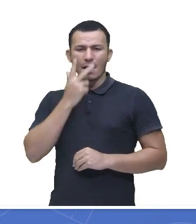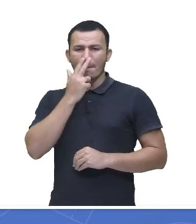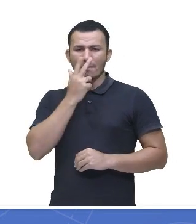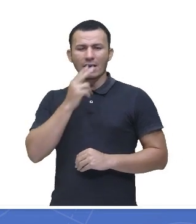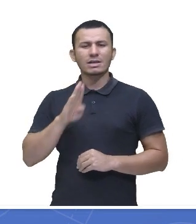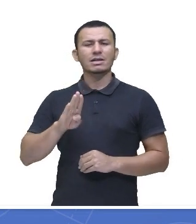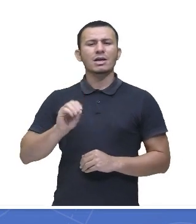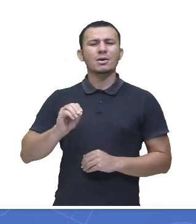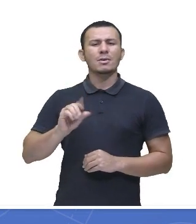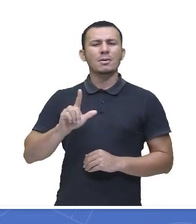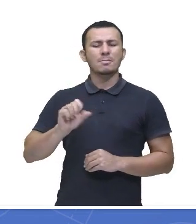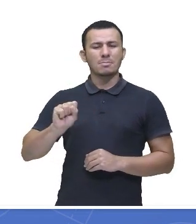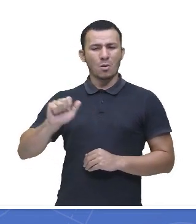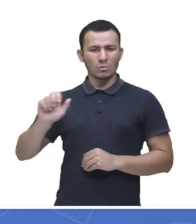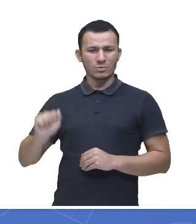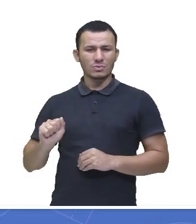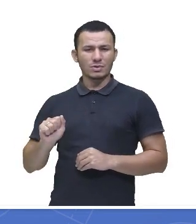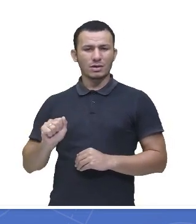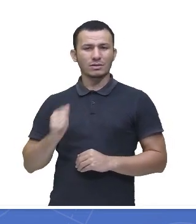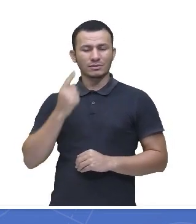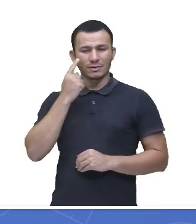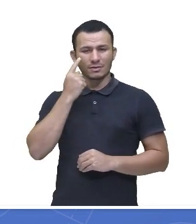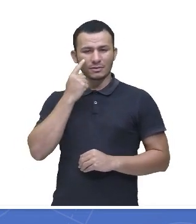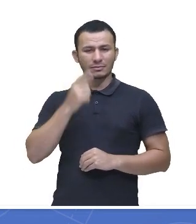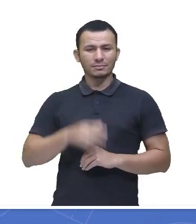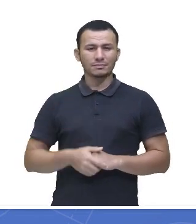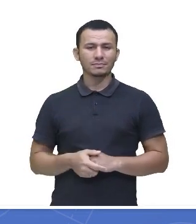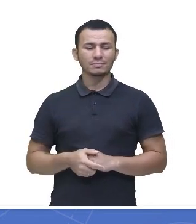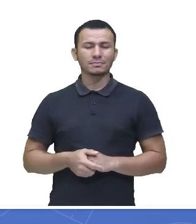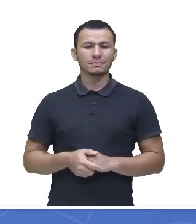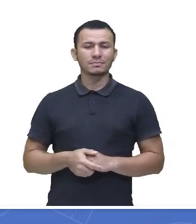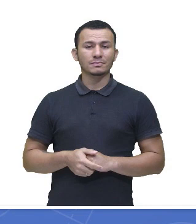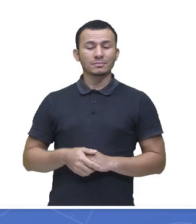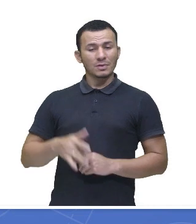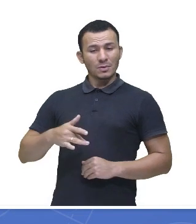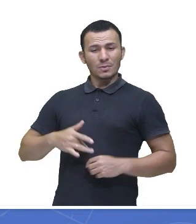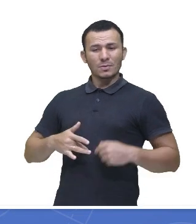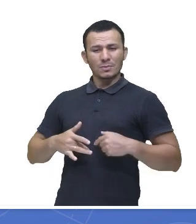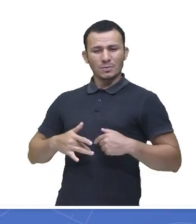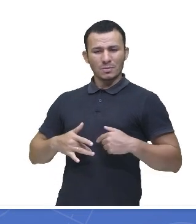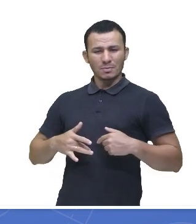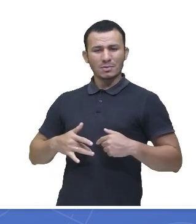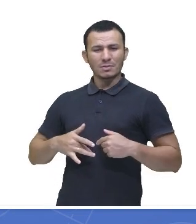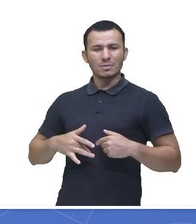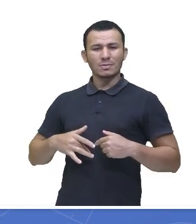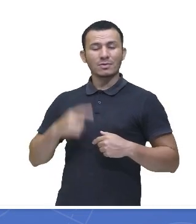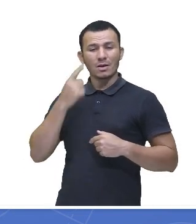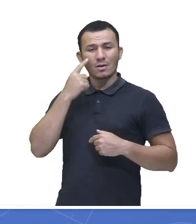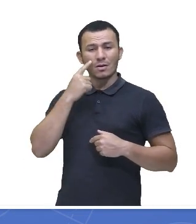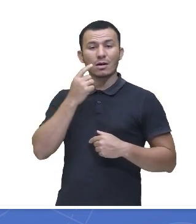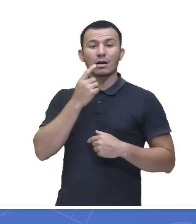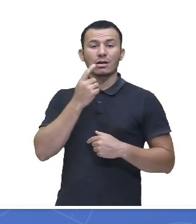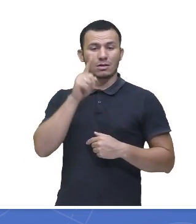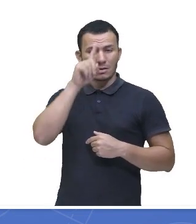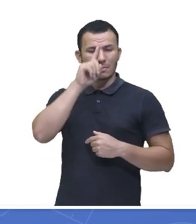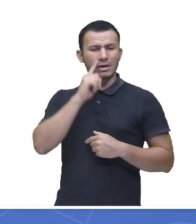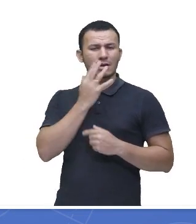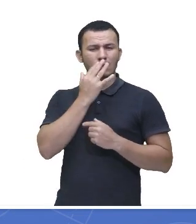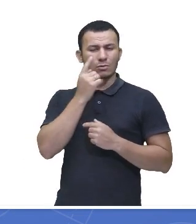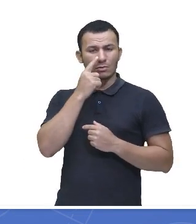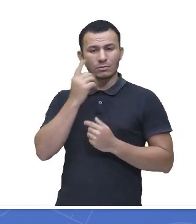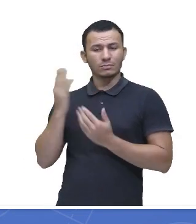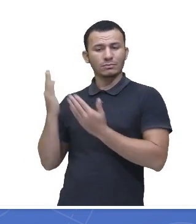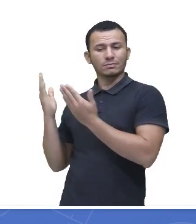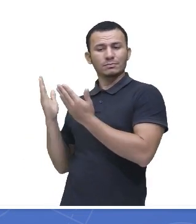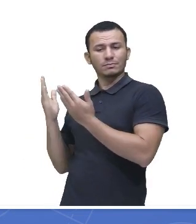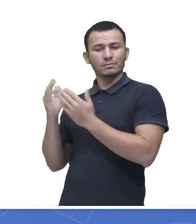ó, e deixa eu dar um pouquinho mais de ênfase. Então, aqui no início do estômago, fazer essa bolinha amarela, no início do estômago e